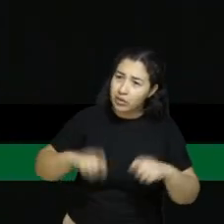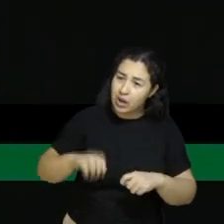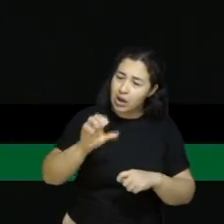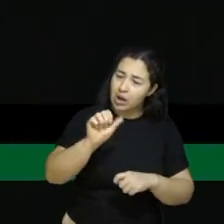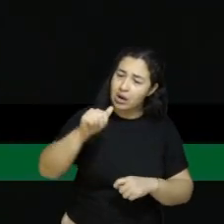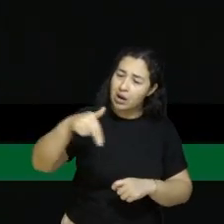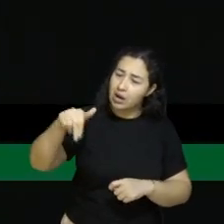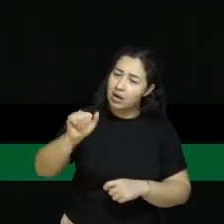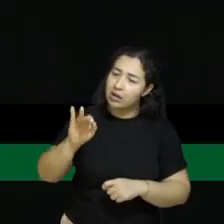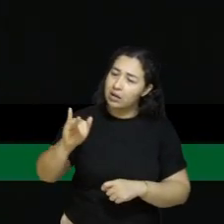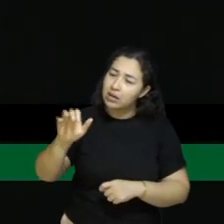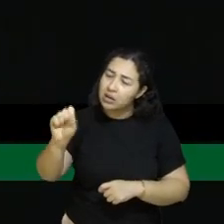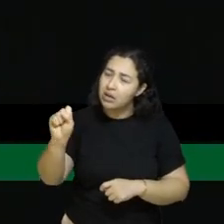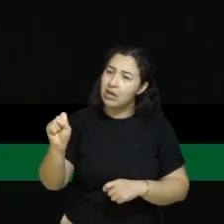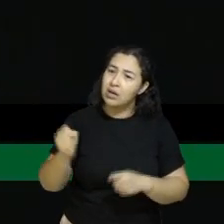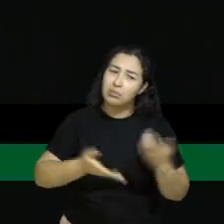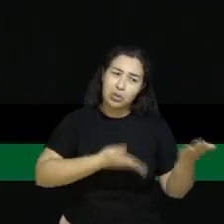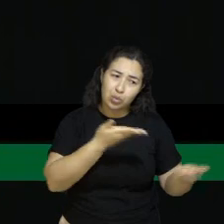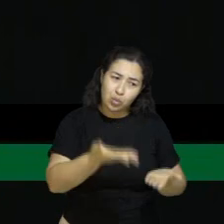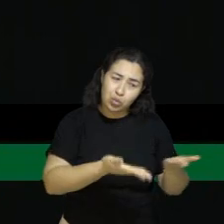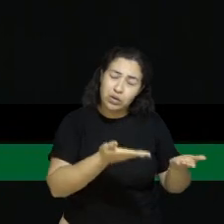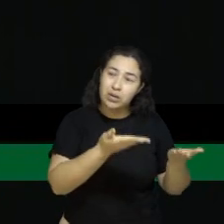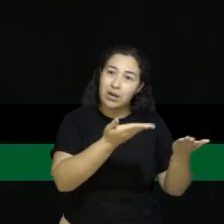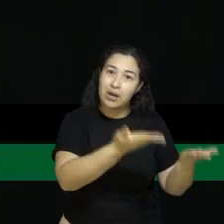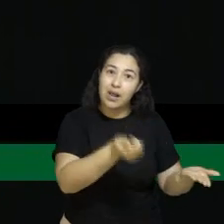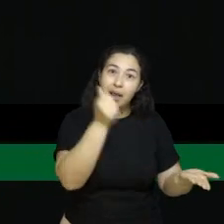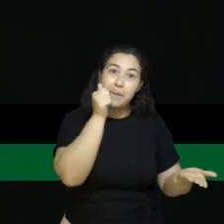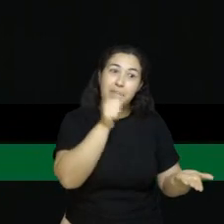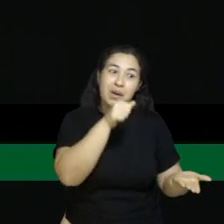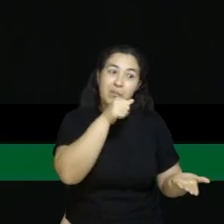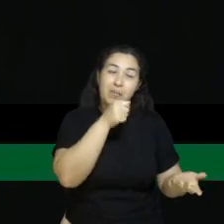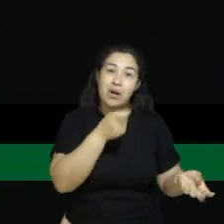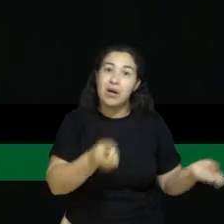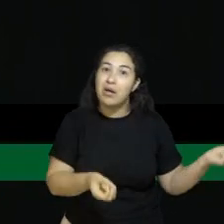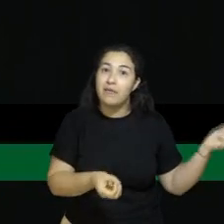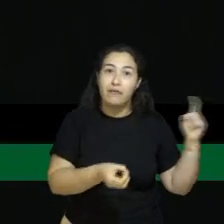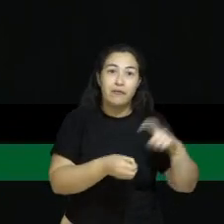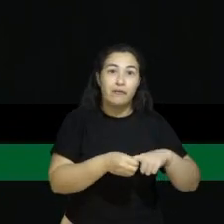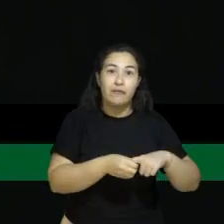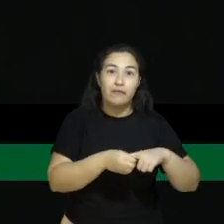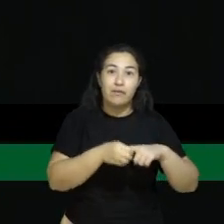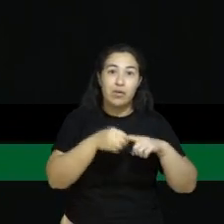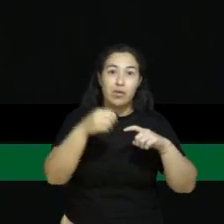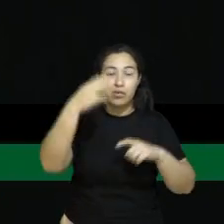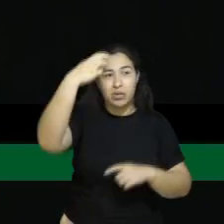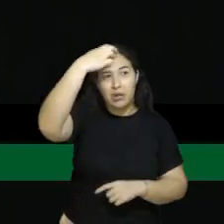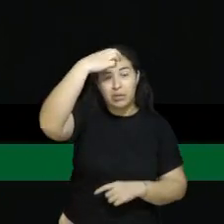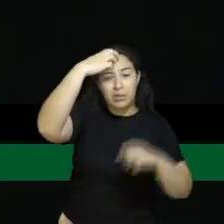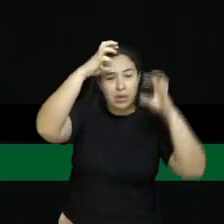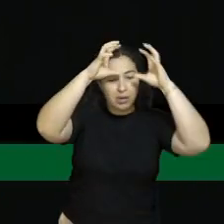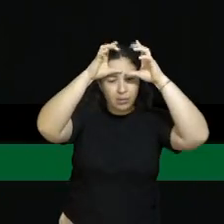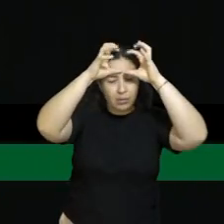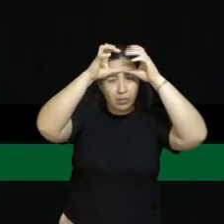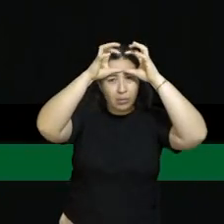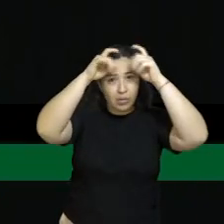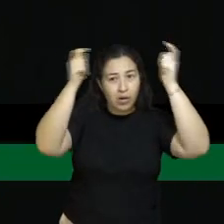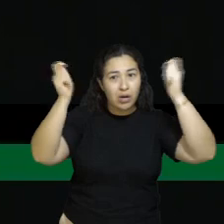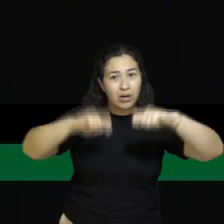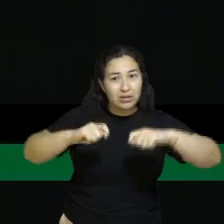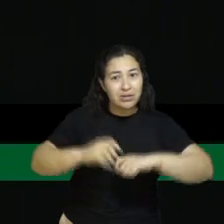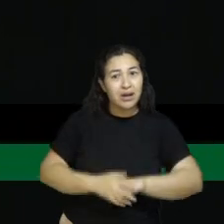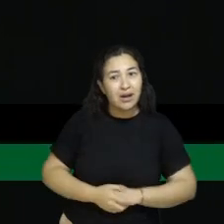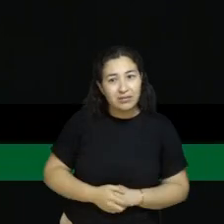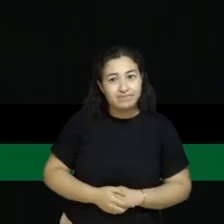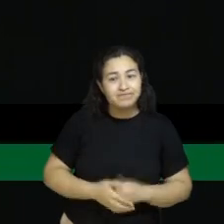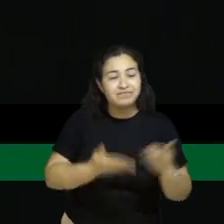nós tivemos o privilégio de resgatar a consciência da minha mãe e dar a ela uma condição e uma qualidade